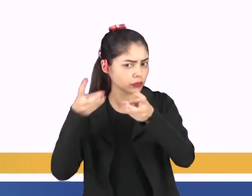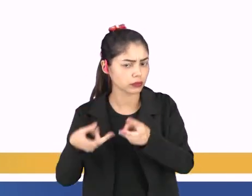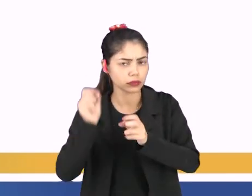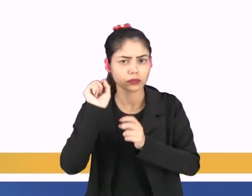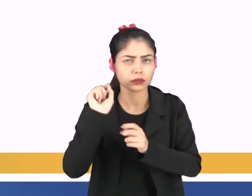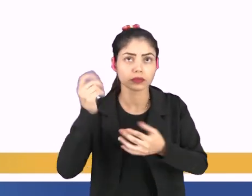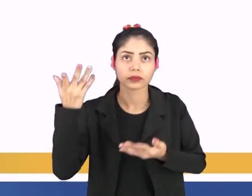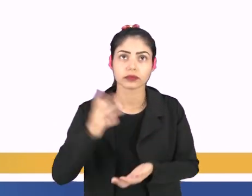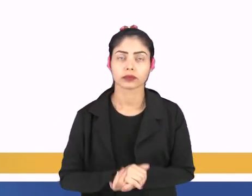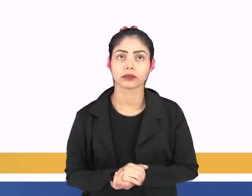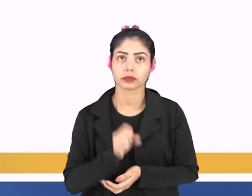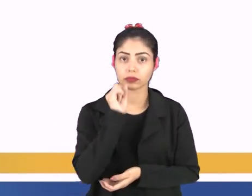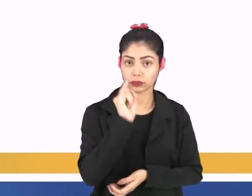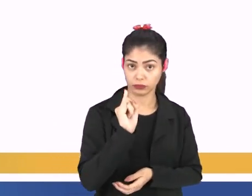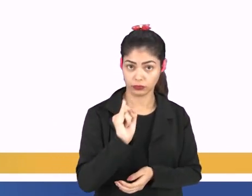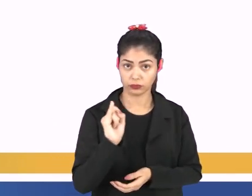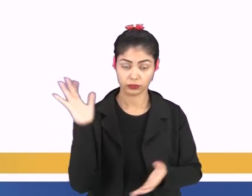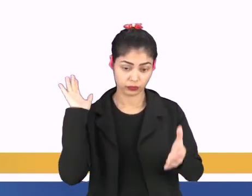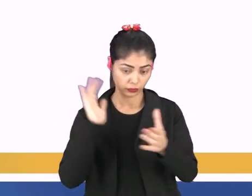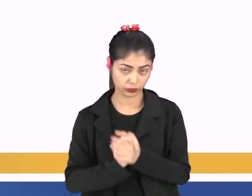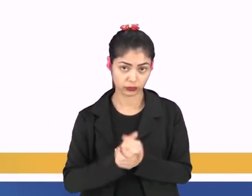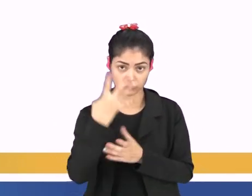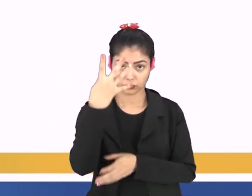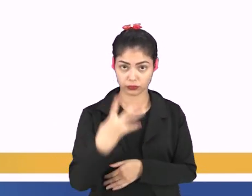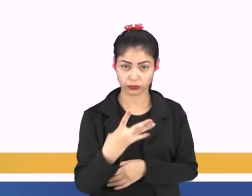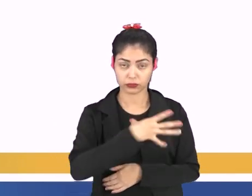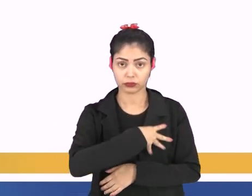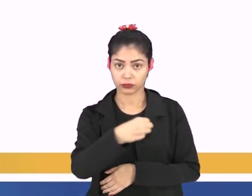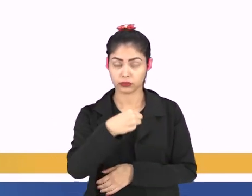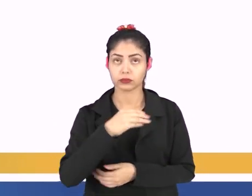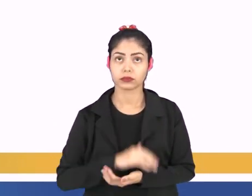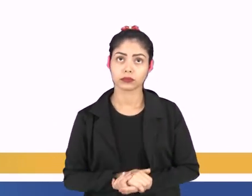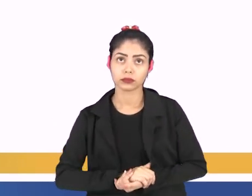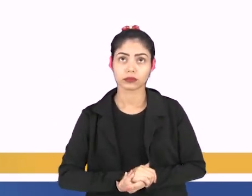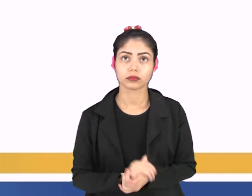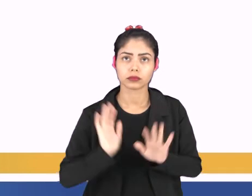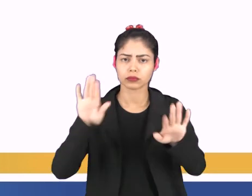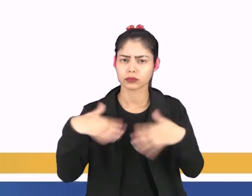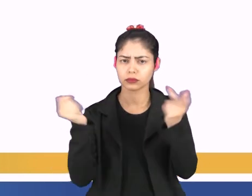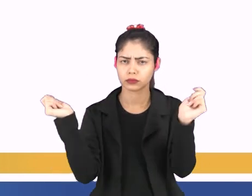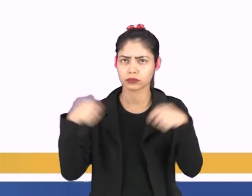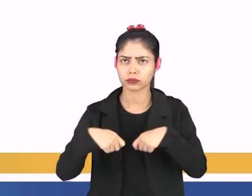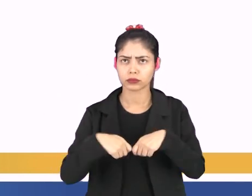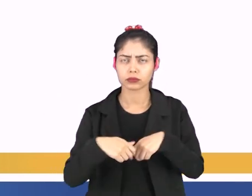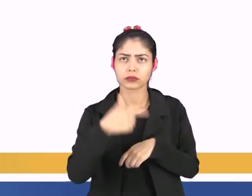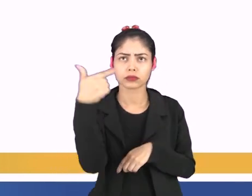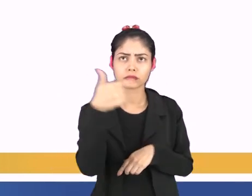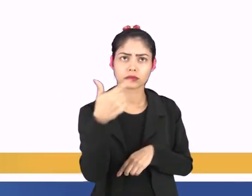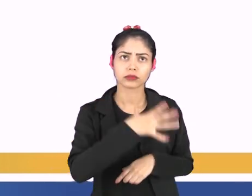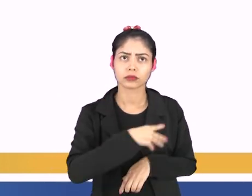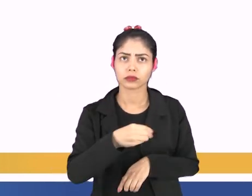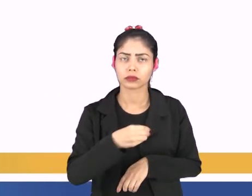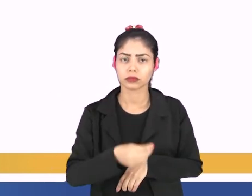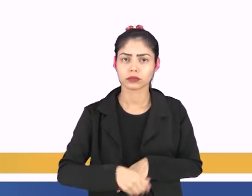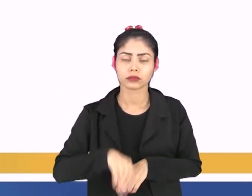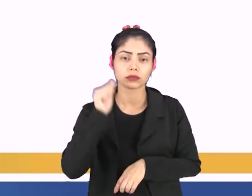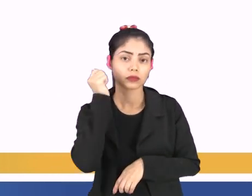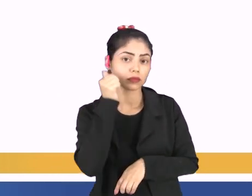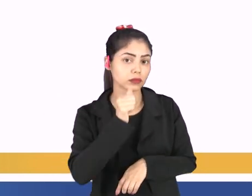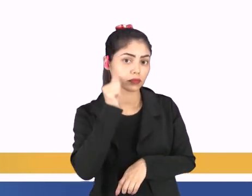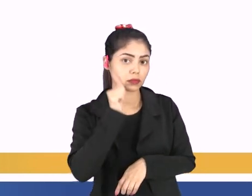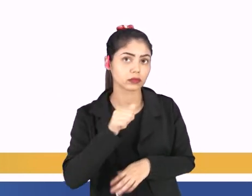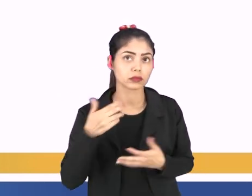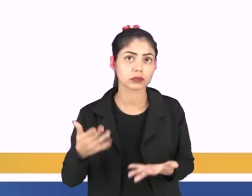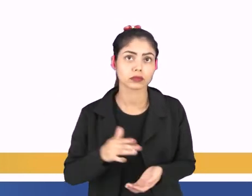seguinte situação: se um casal planeja ter 4 filhos, qual a probabilidade de que 2 filhos sejam do sexo